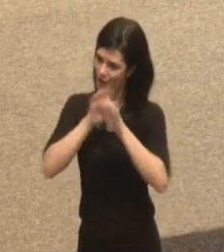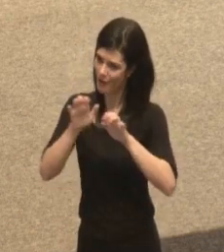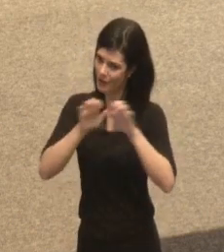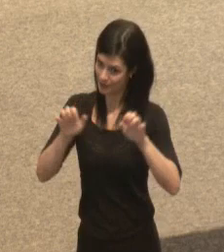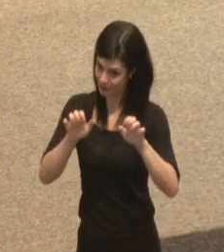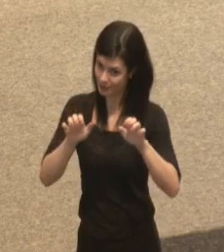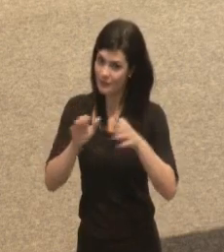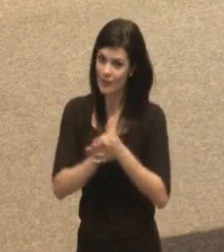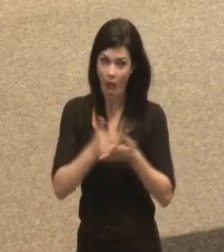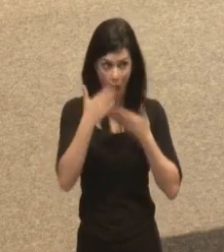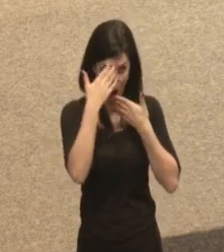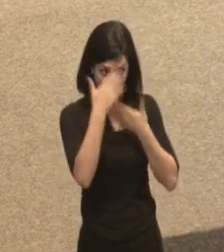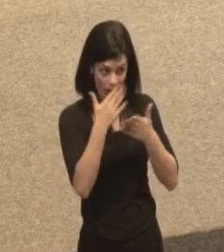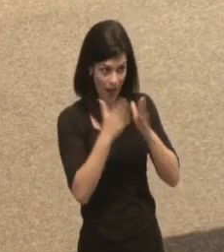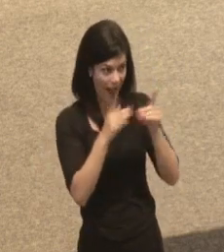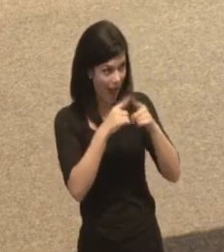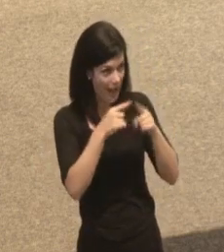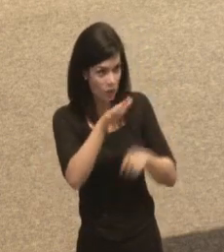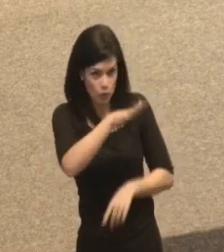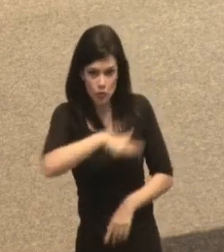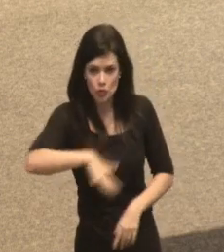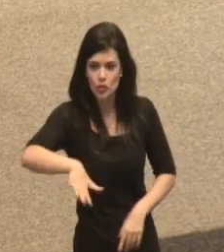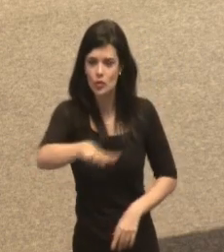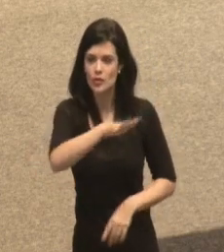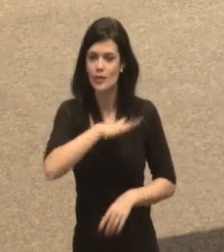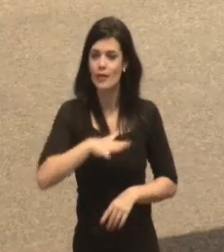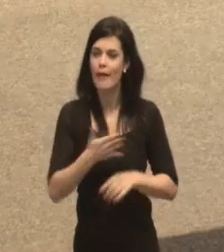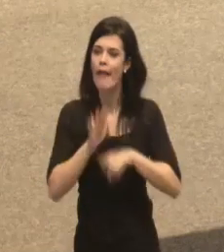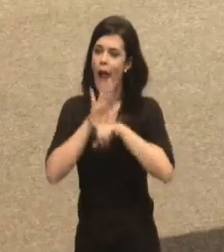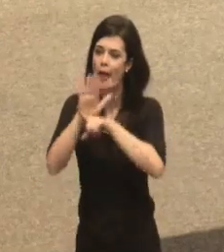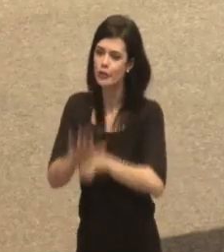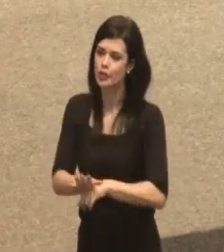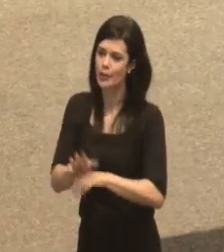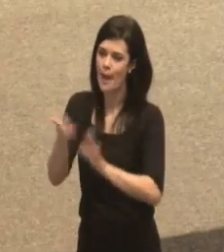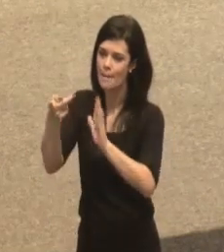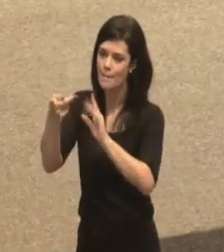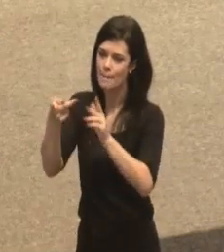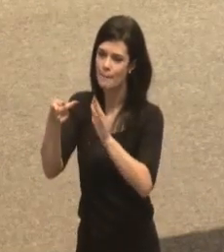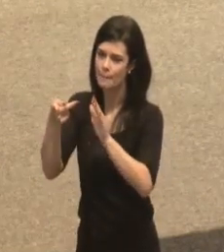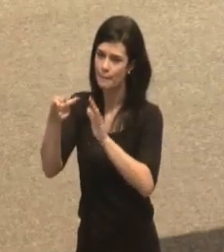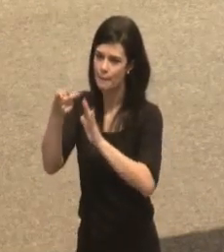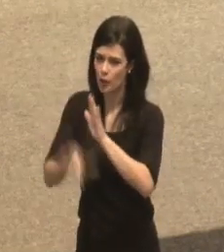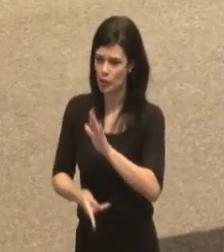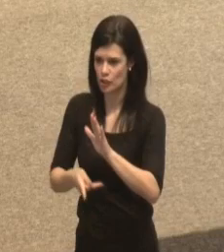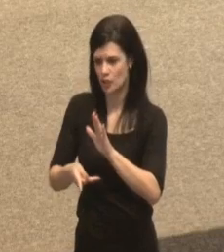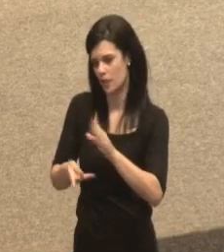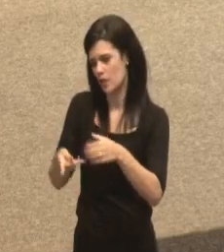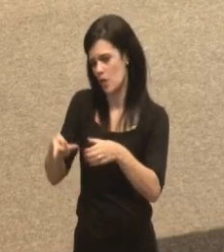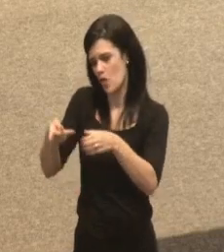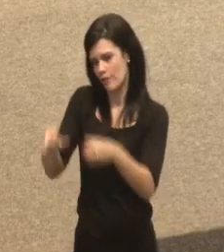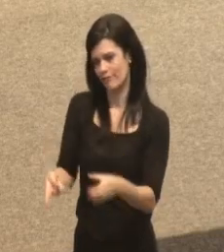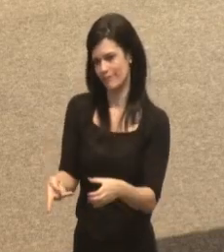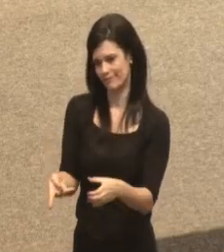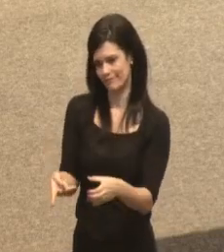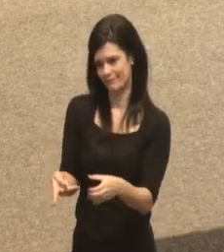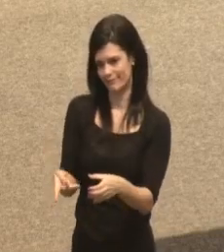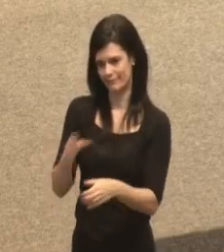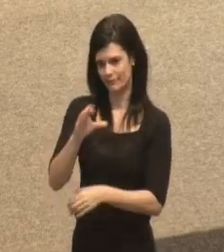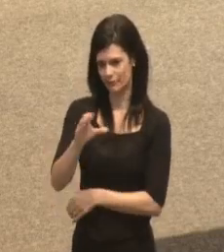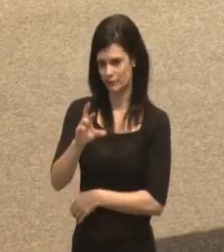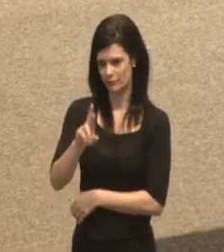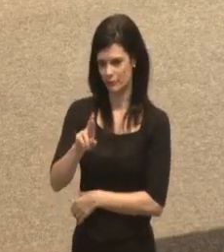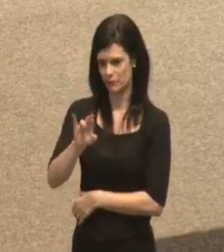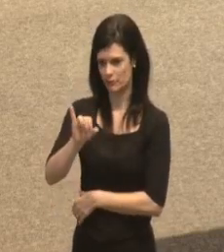Agradeço o envolvimento desta igreja, irmãos, com o projeto Cristolândia. Cristolândia é uma história linda e que